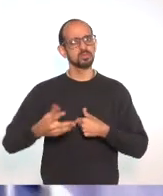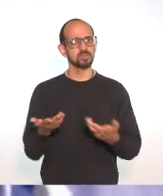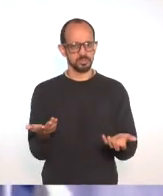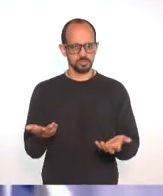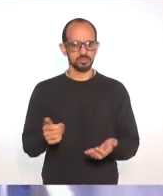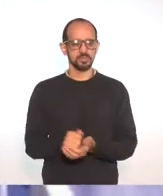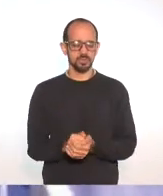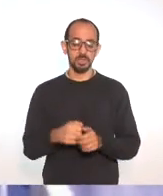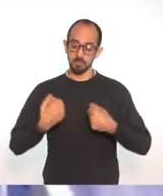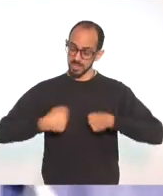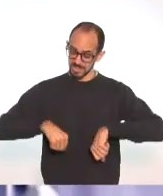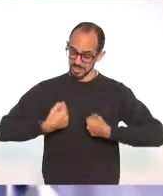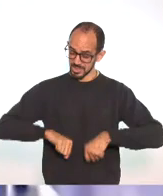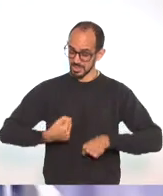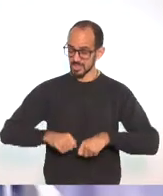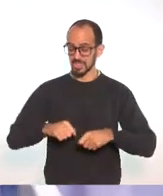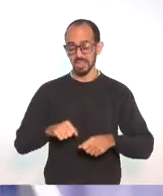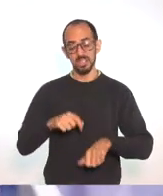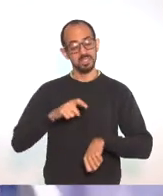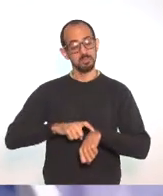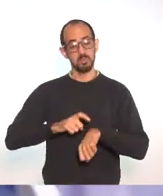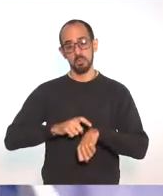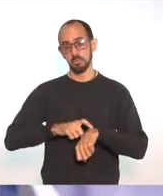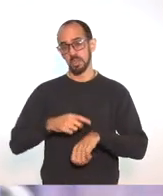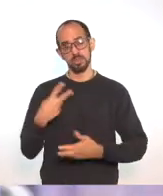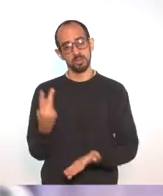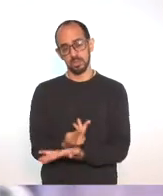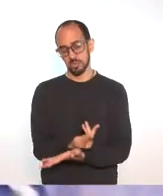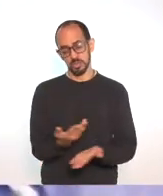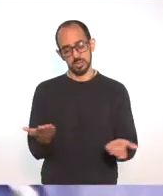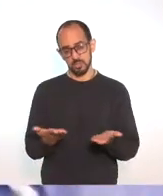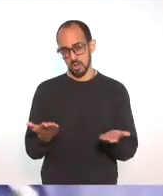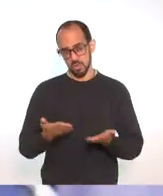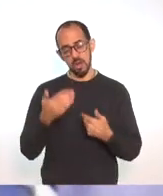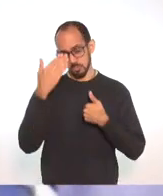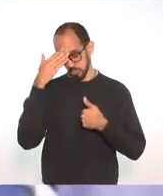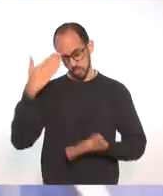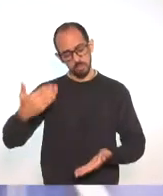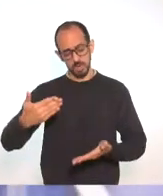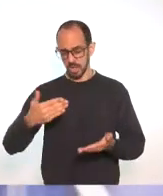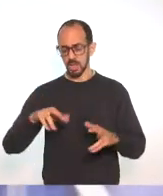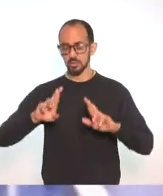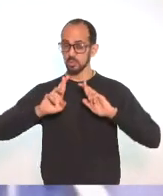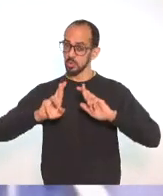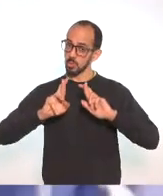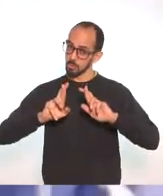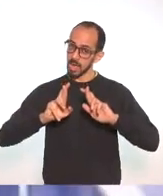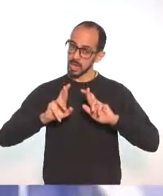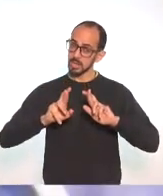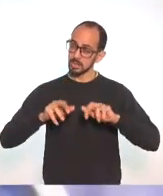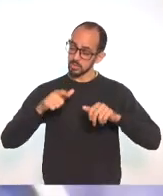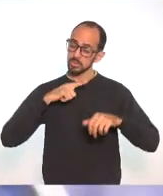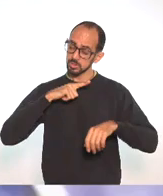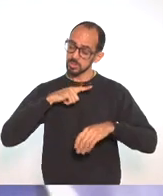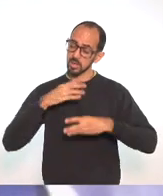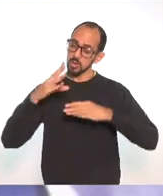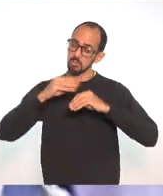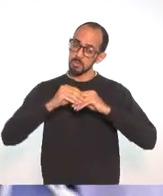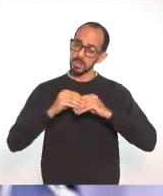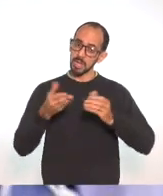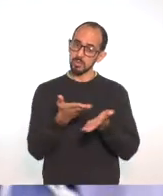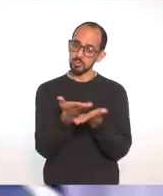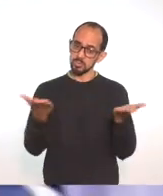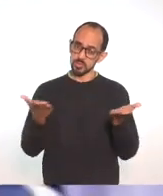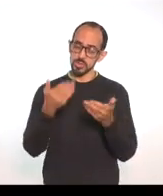neste momento agudo e que enfrentamos Muito obrigado espero ter ter contribuído e saúde a todos